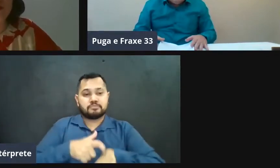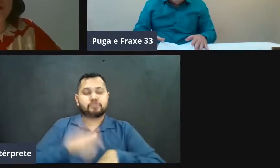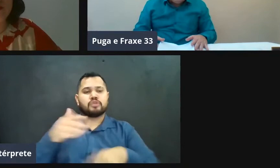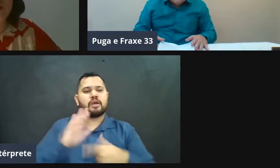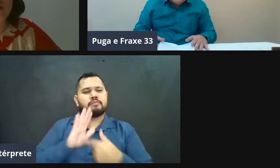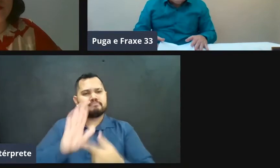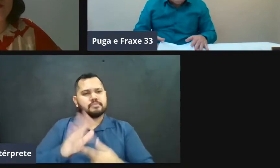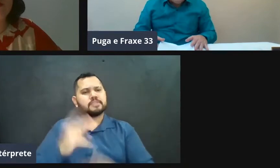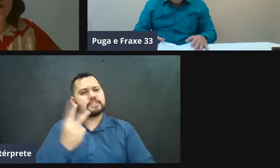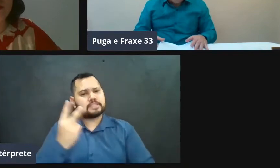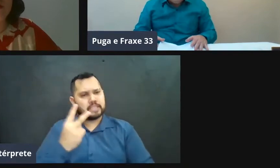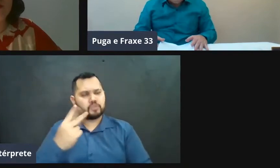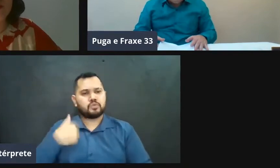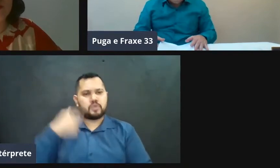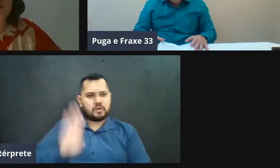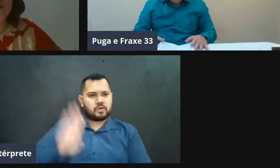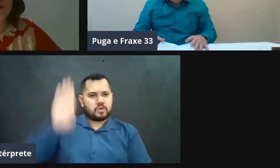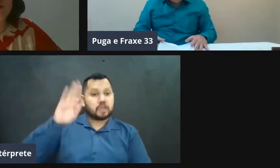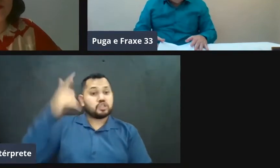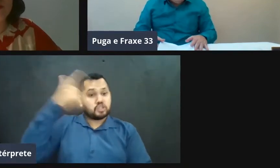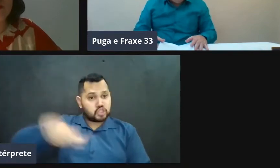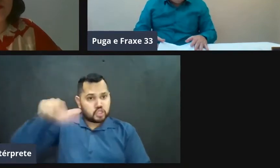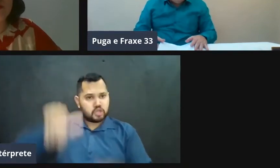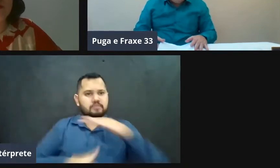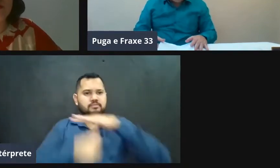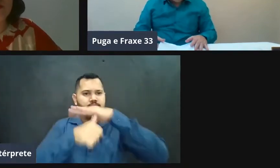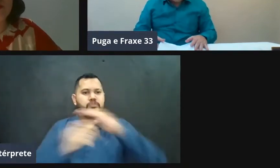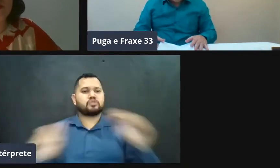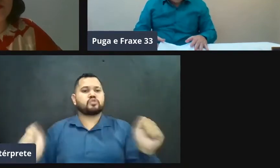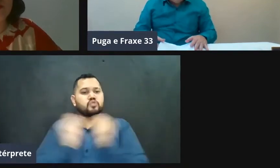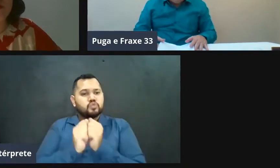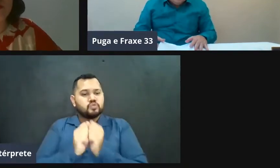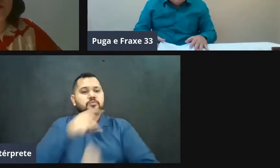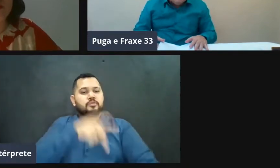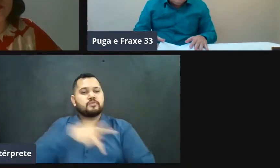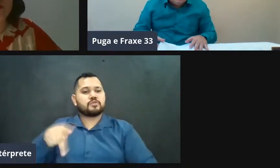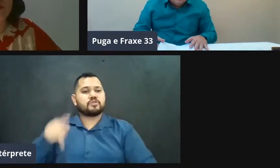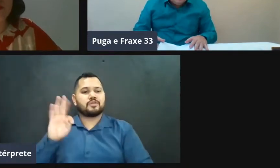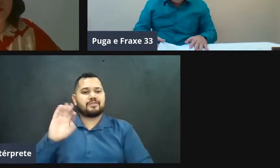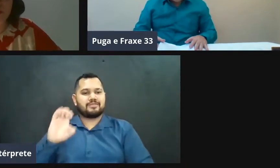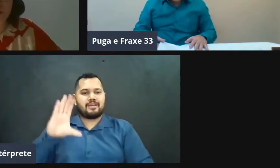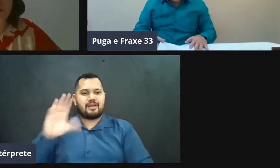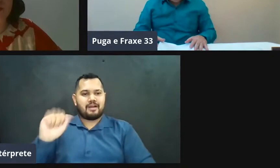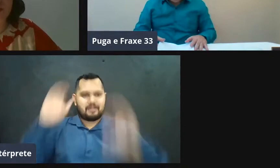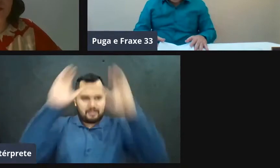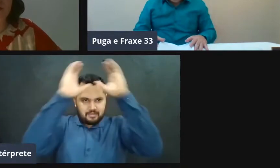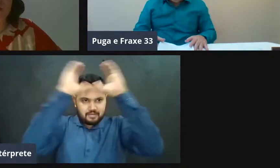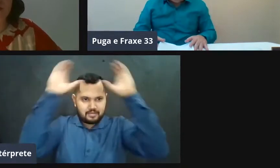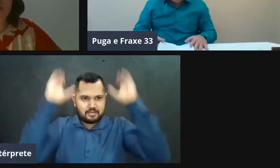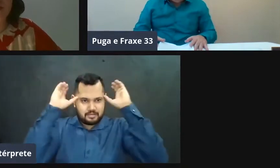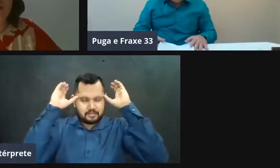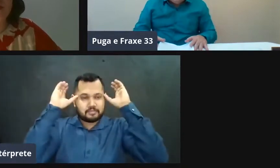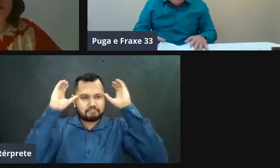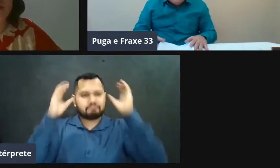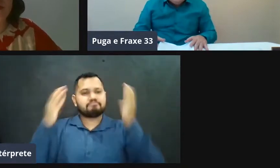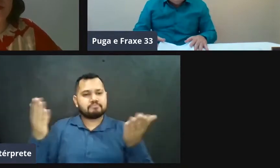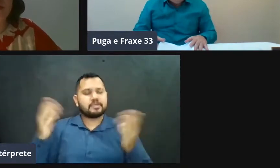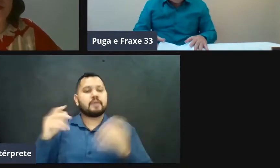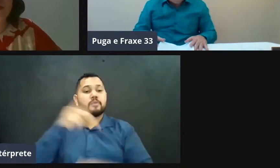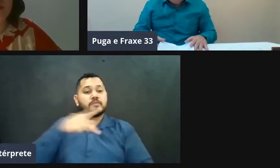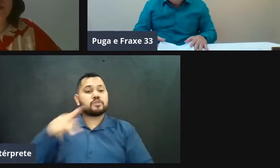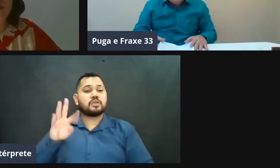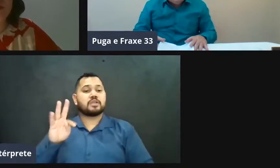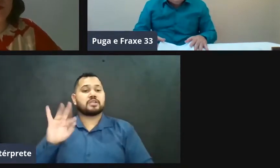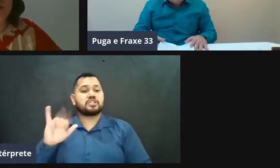apresento como candidato à reeleição, tendo ao meu lado a professora Teca Frache. A professora Teca é a professora titular